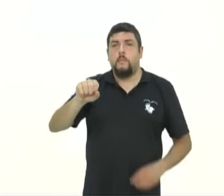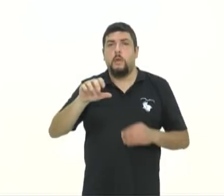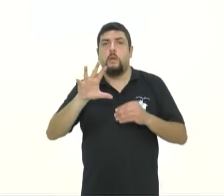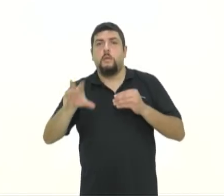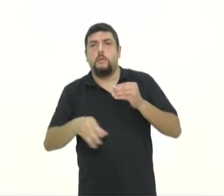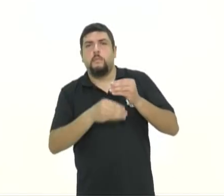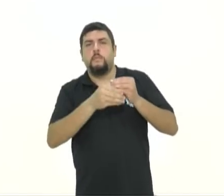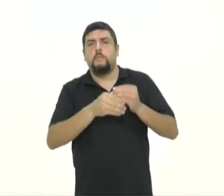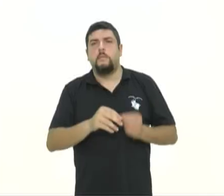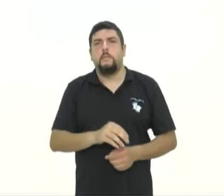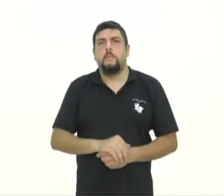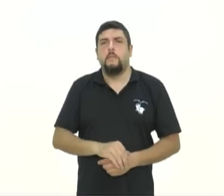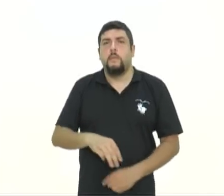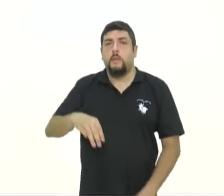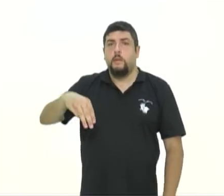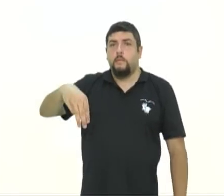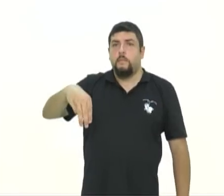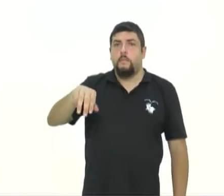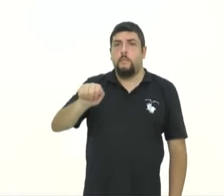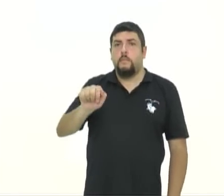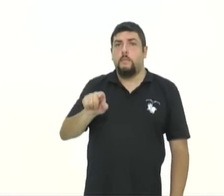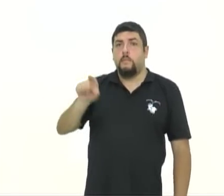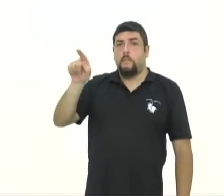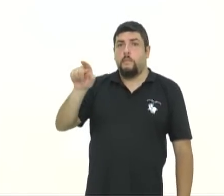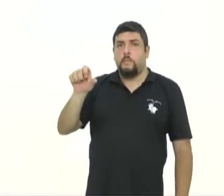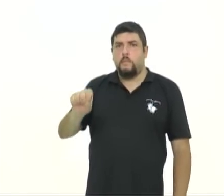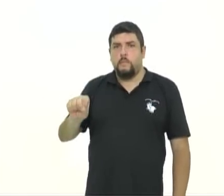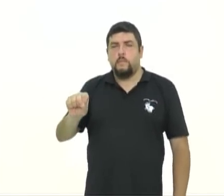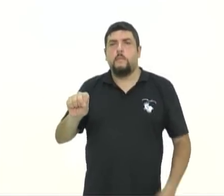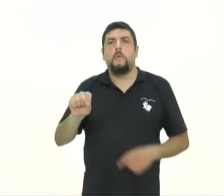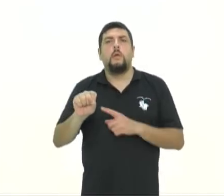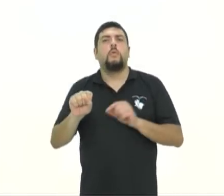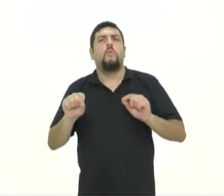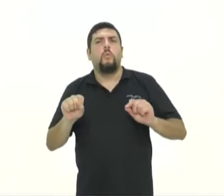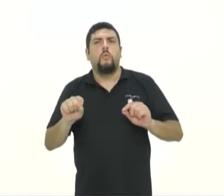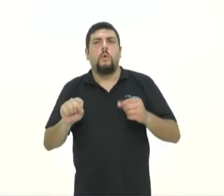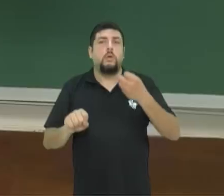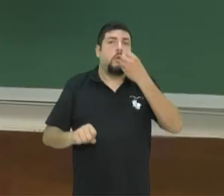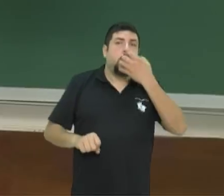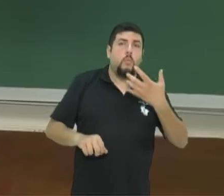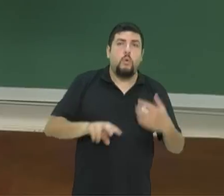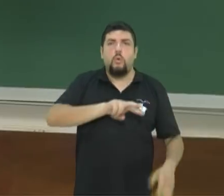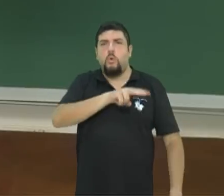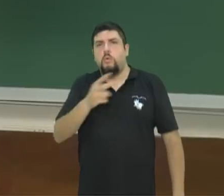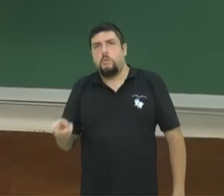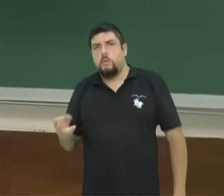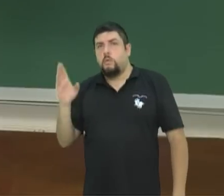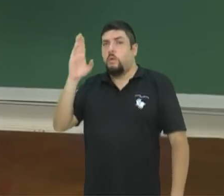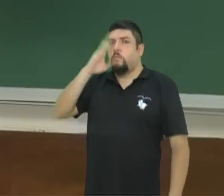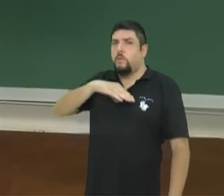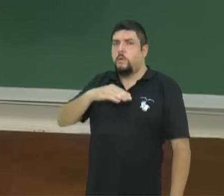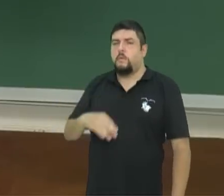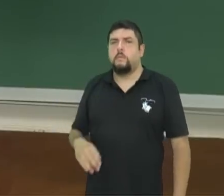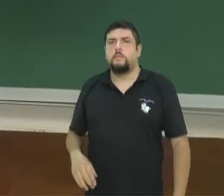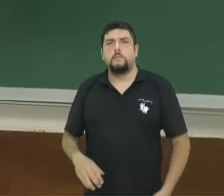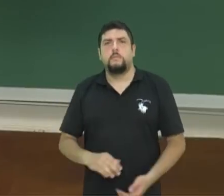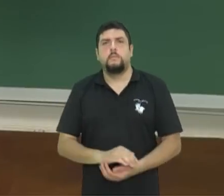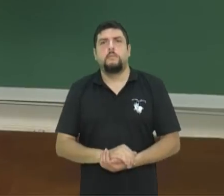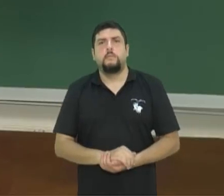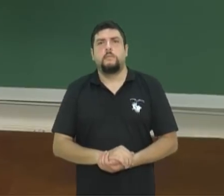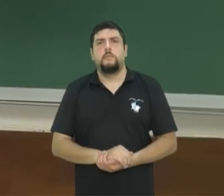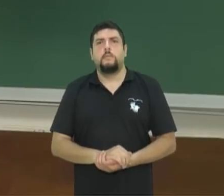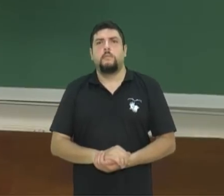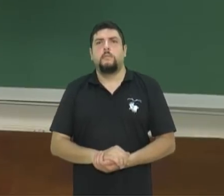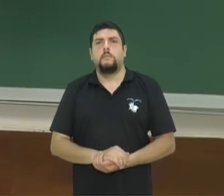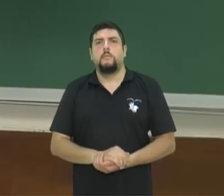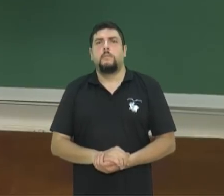palavra mas, com acento agudo, é um adjetivo que é o contrário de boas. As meninas são boas ou as meninas são más, dependendo